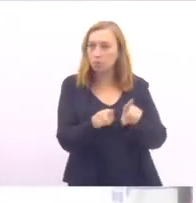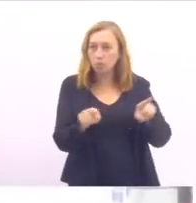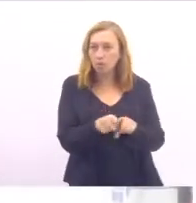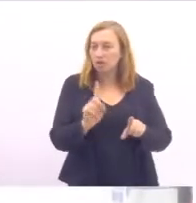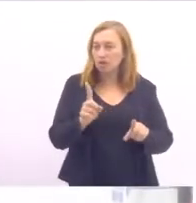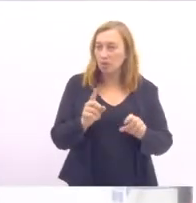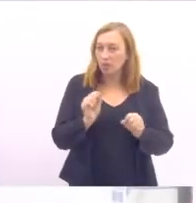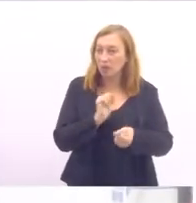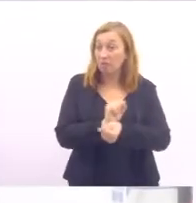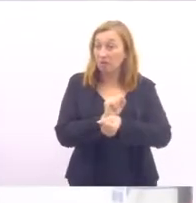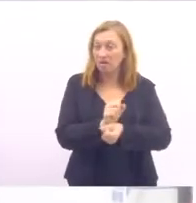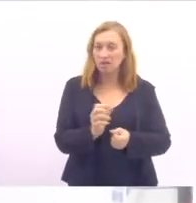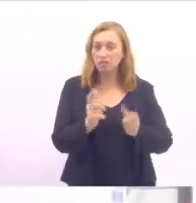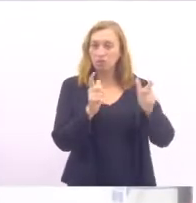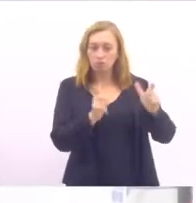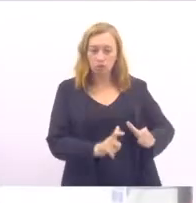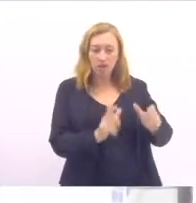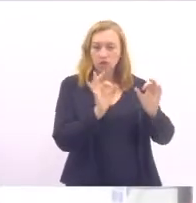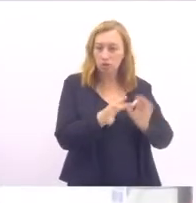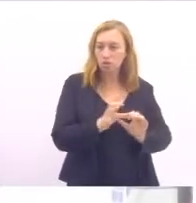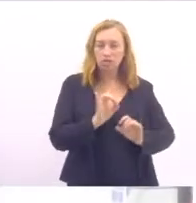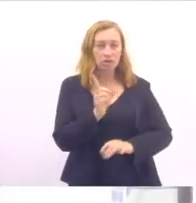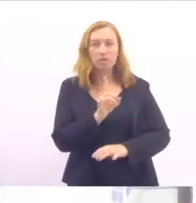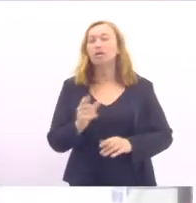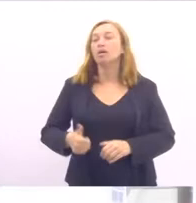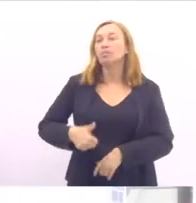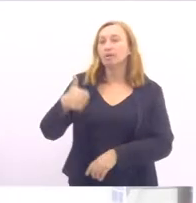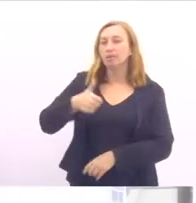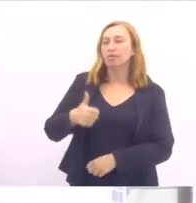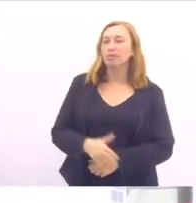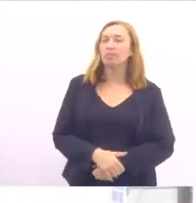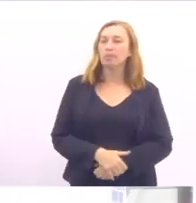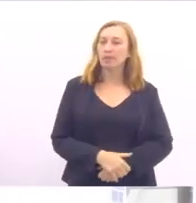camisa de força. Então, vamos lá. Então, vamos começar pelo primeiro ponto.